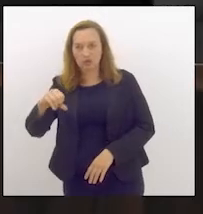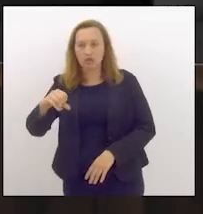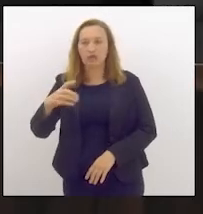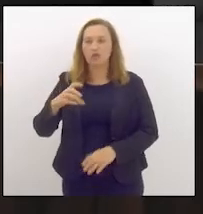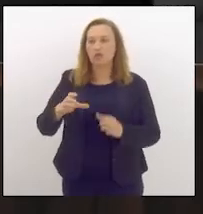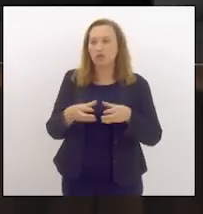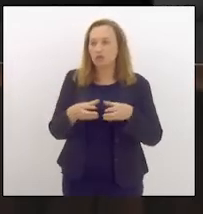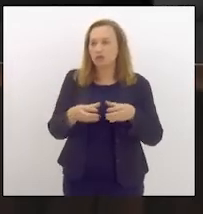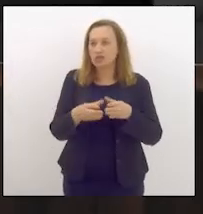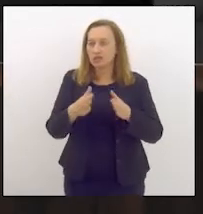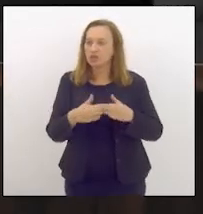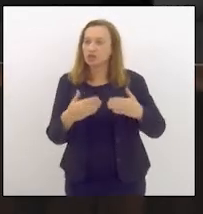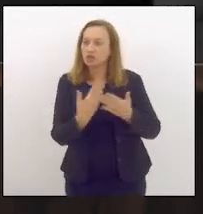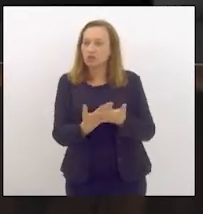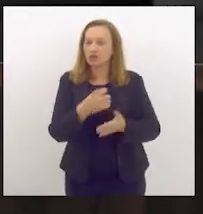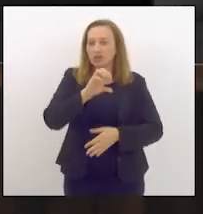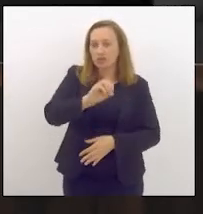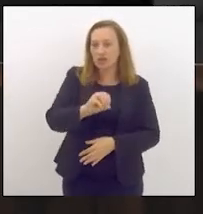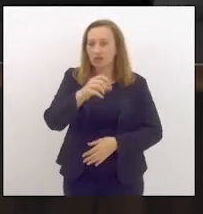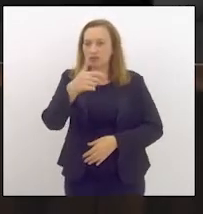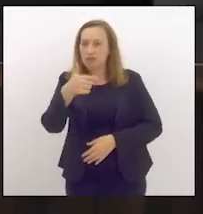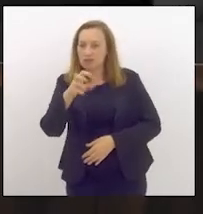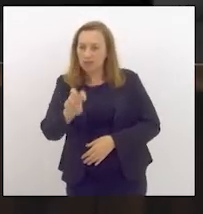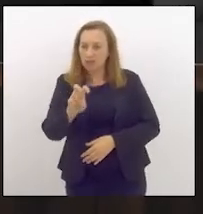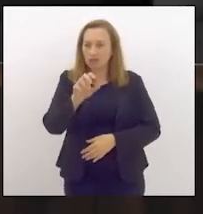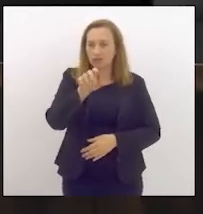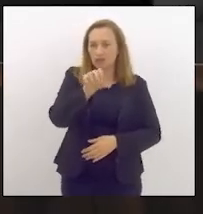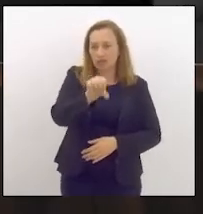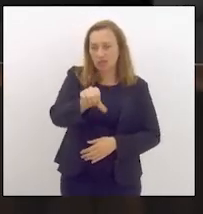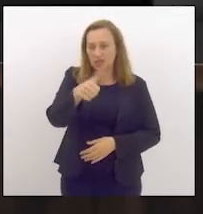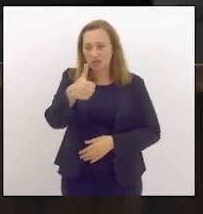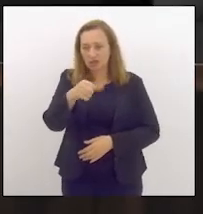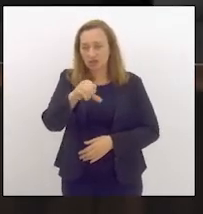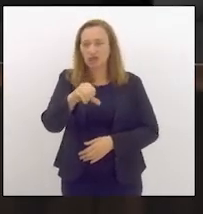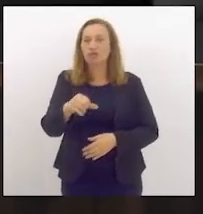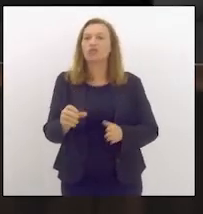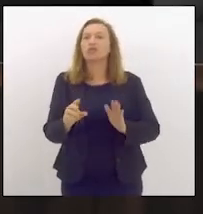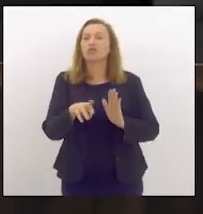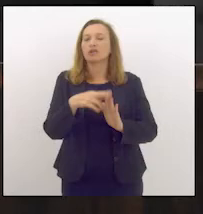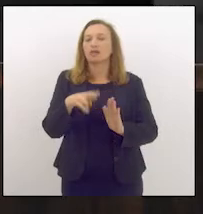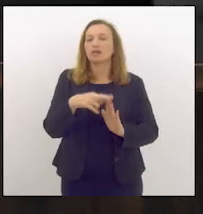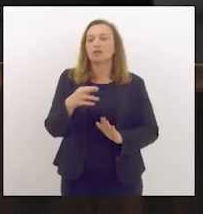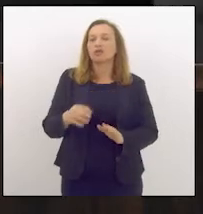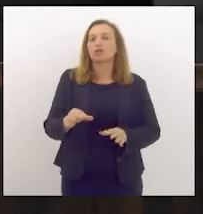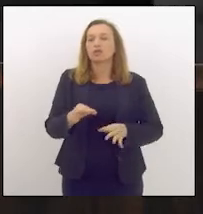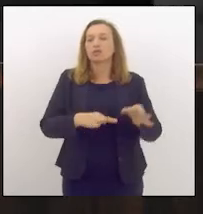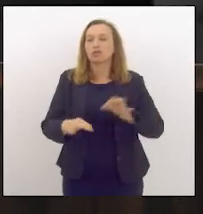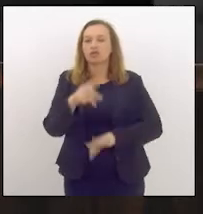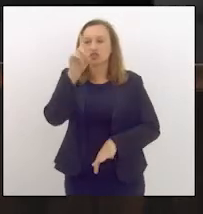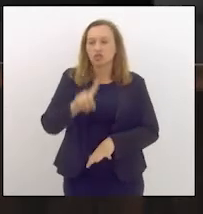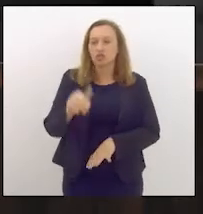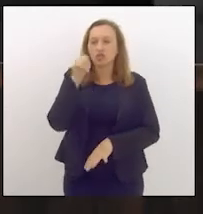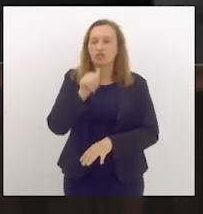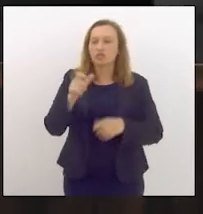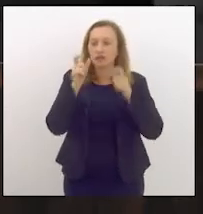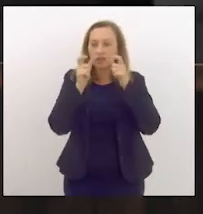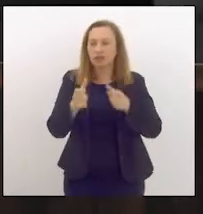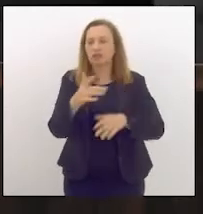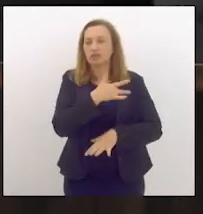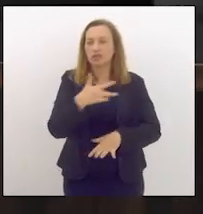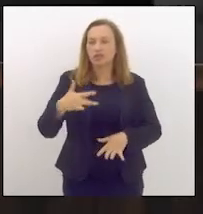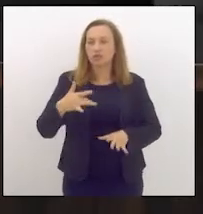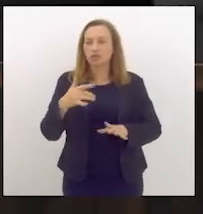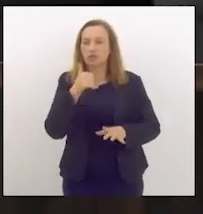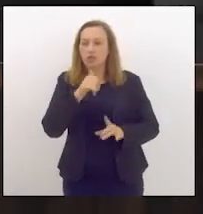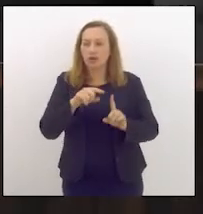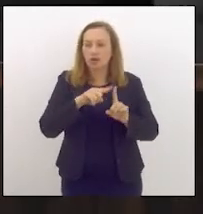comissão parlamentar de inquérito resolução 05 19 dispõe sobre o programa Estadual de promoção de Direito da mulher na atenção à saúde da